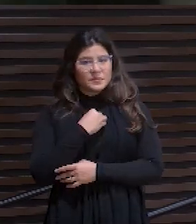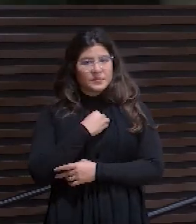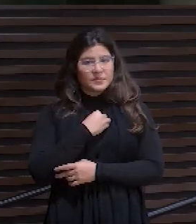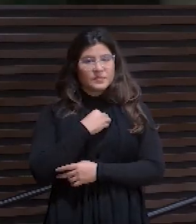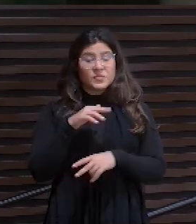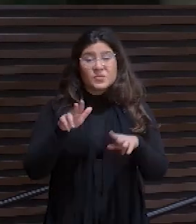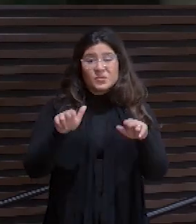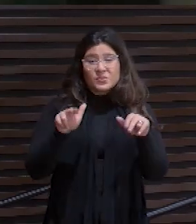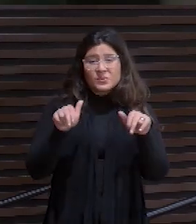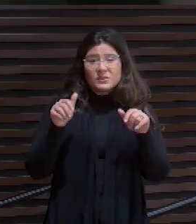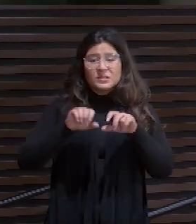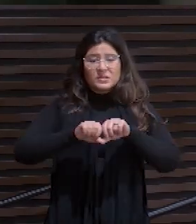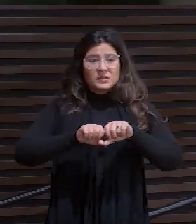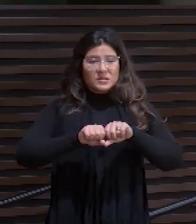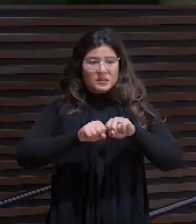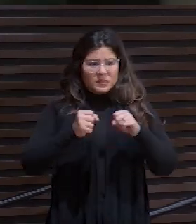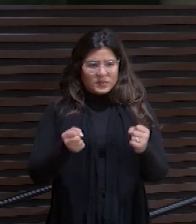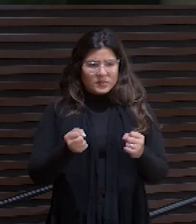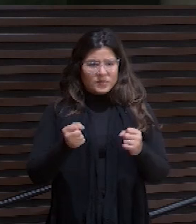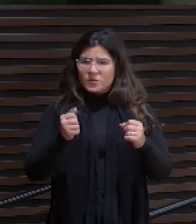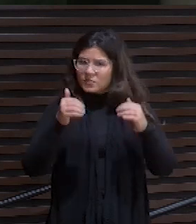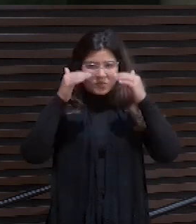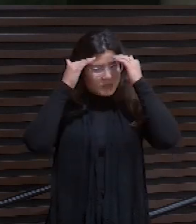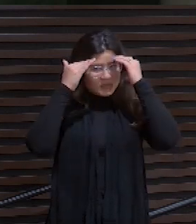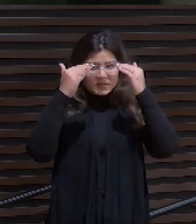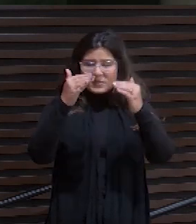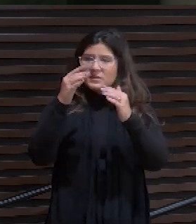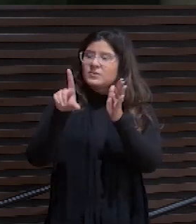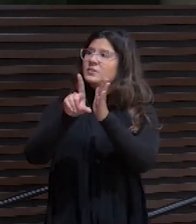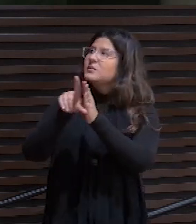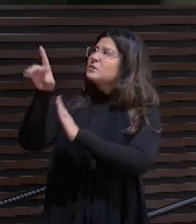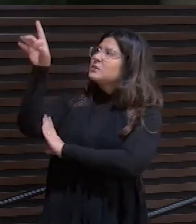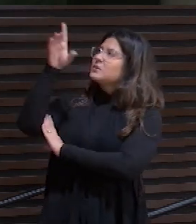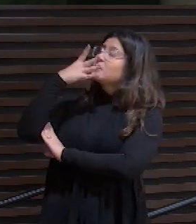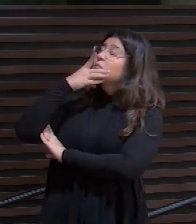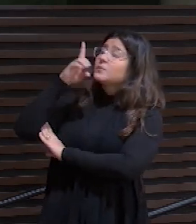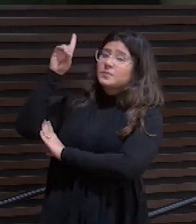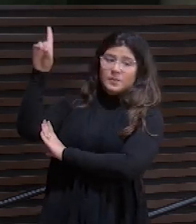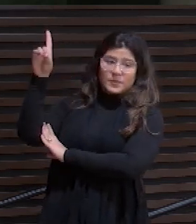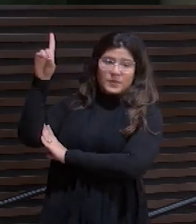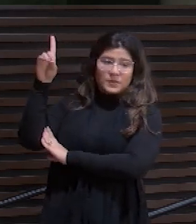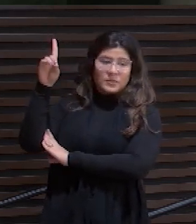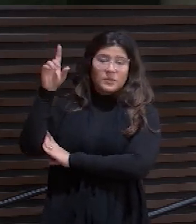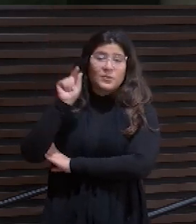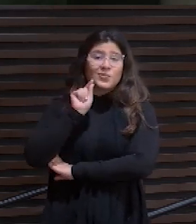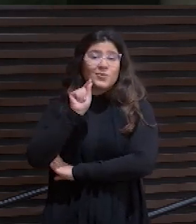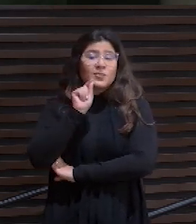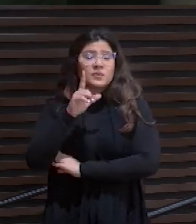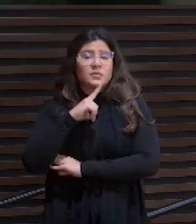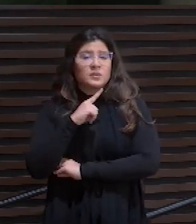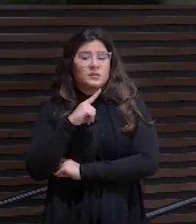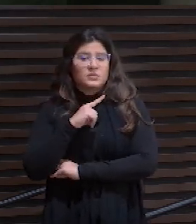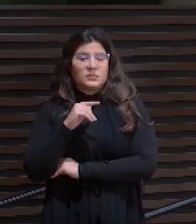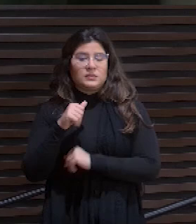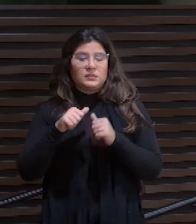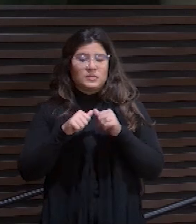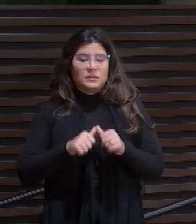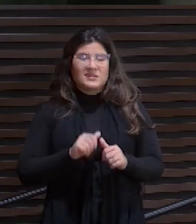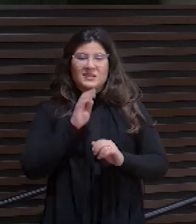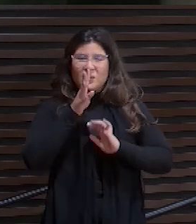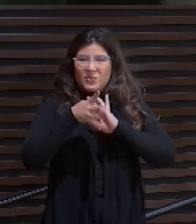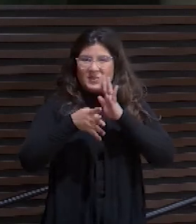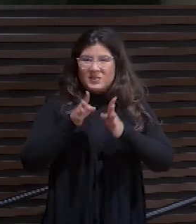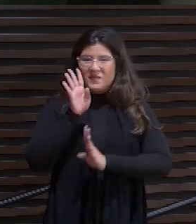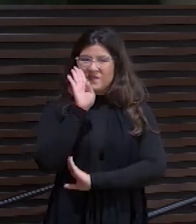nunca quebrou a lei do Pai. Então, por que tinha essa acusação falsa